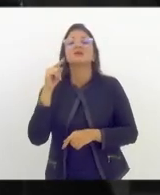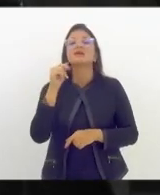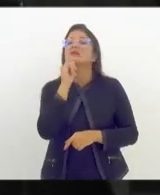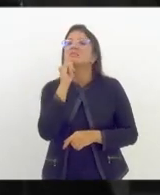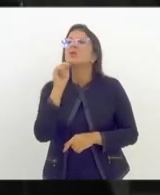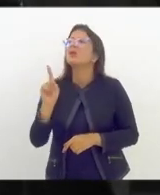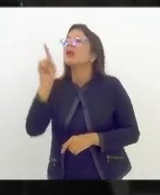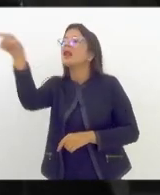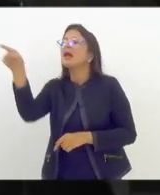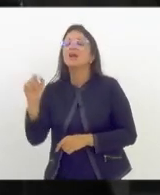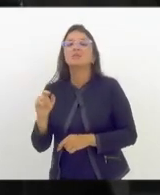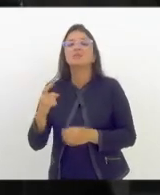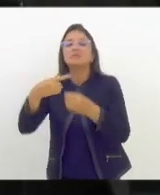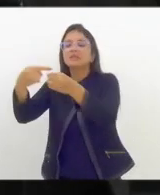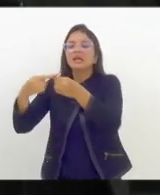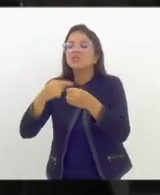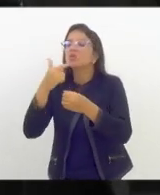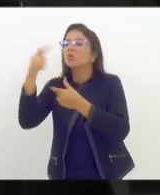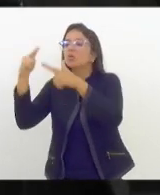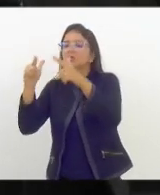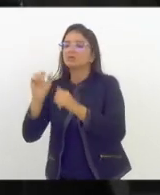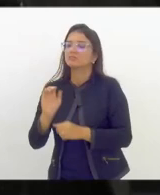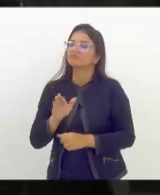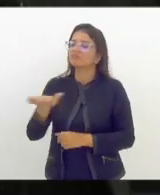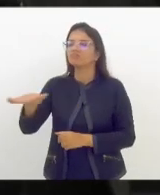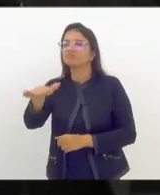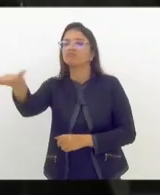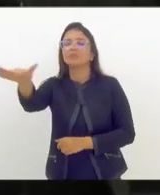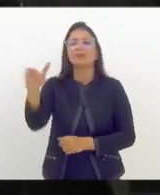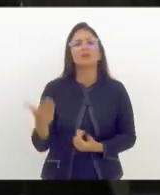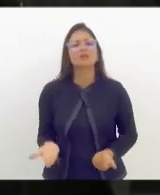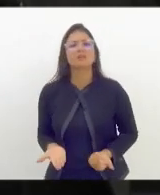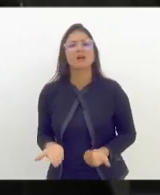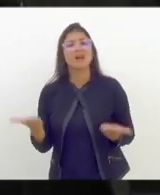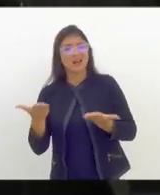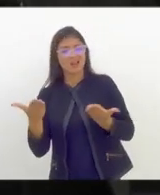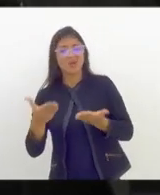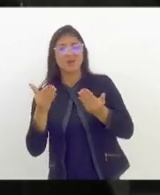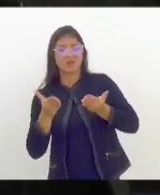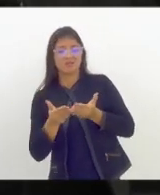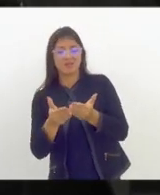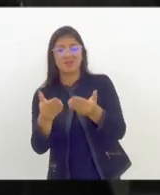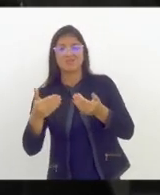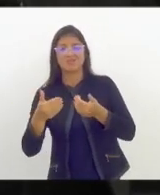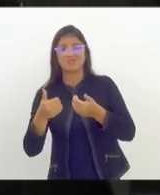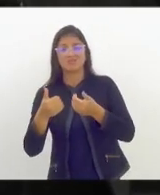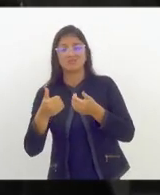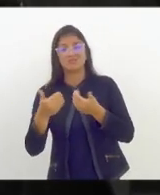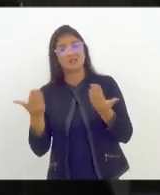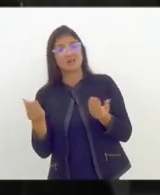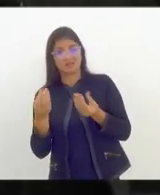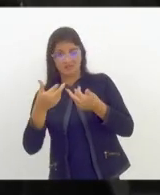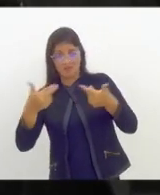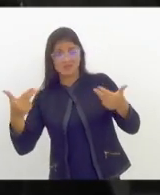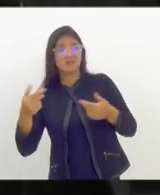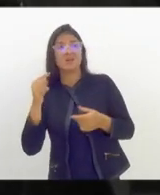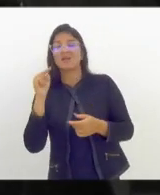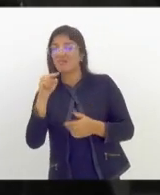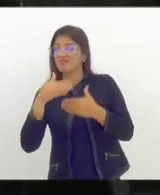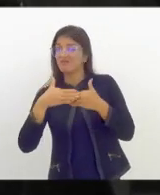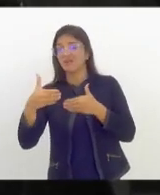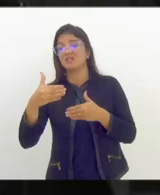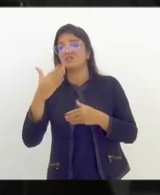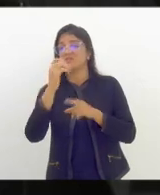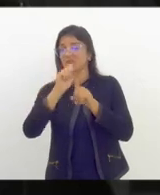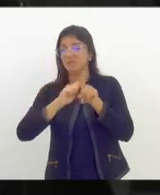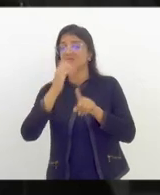saiu, e agora o transporte aquaviário, que vai ter a sua licitação expirada em fevereiro de 2023, e o governo Cláudio Castro